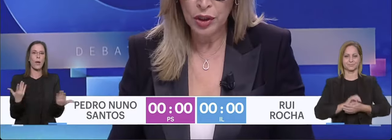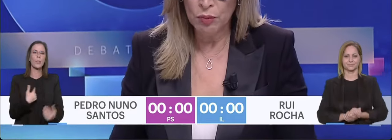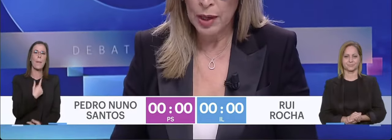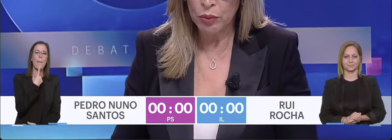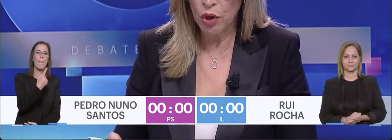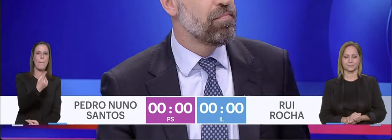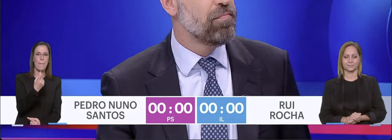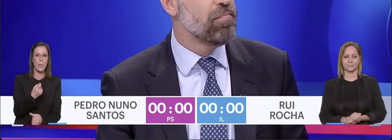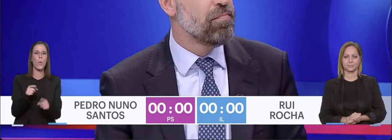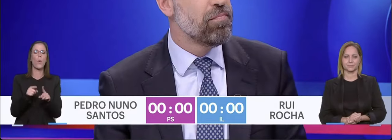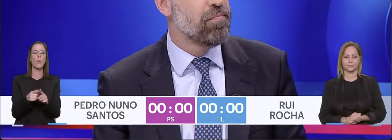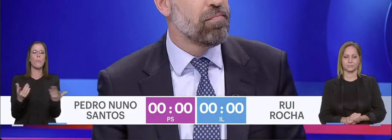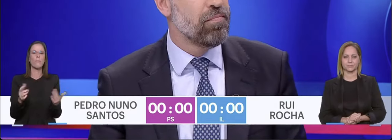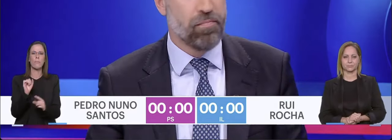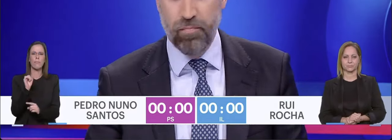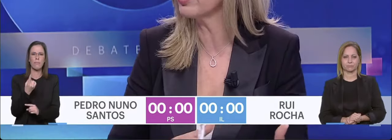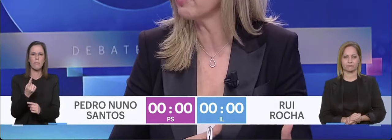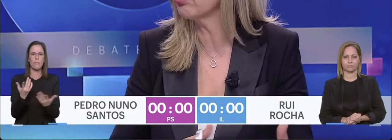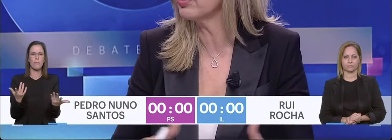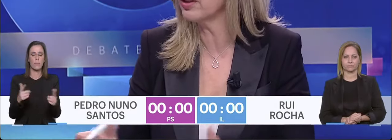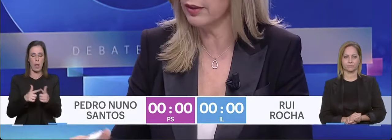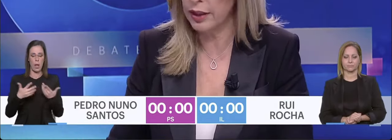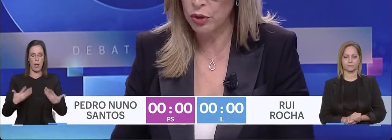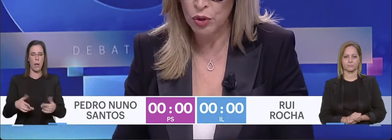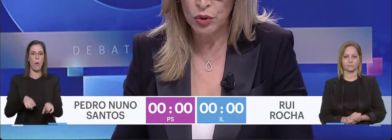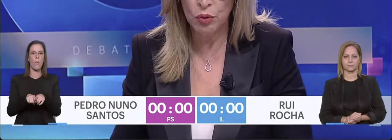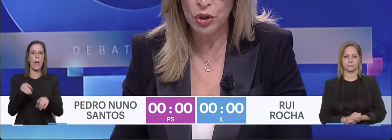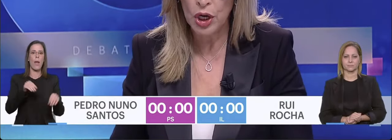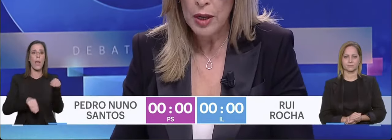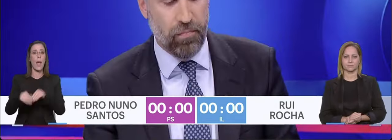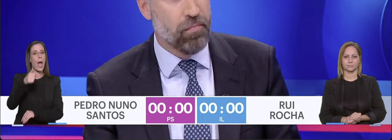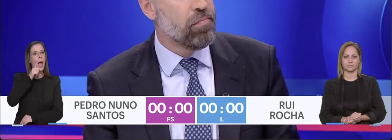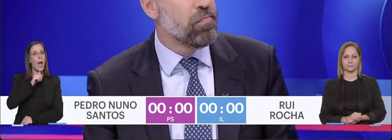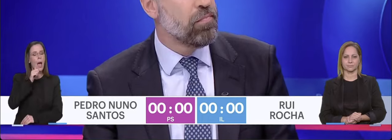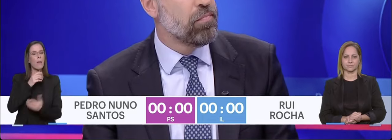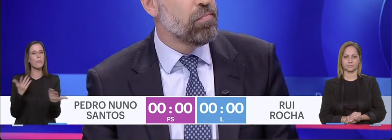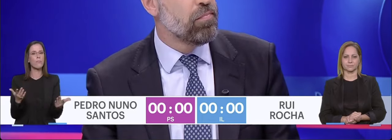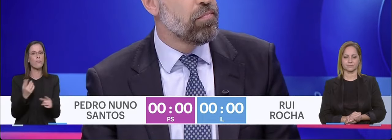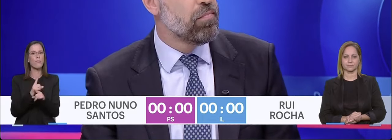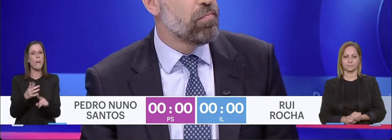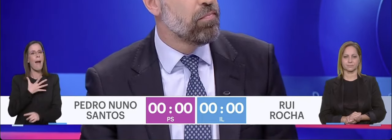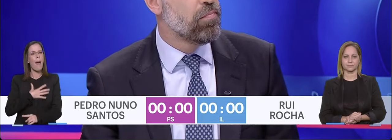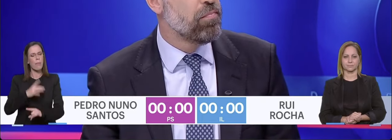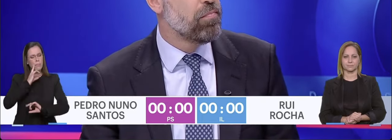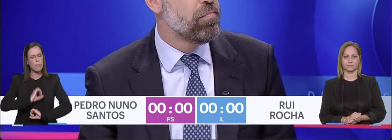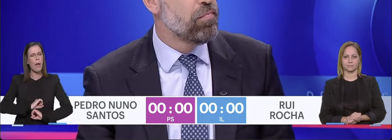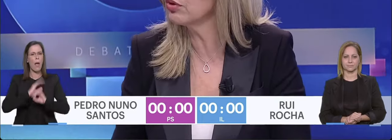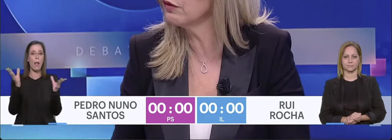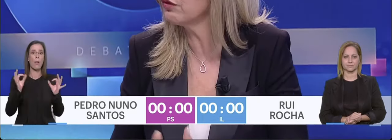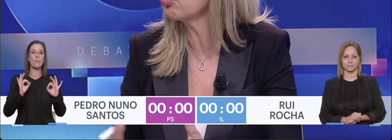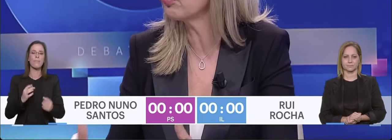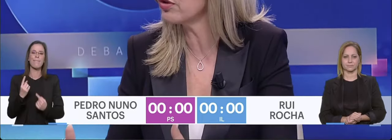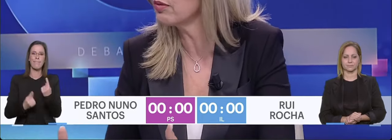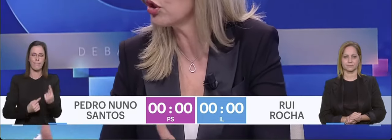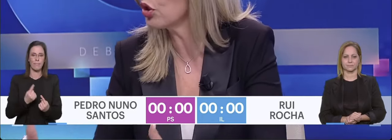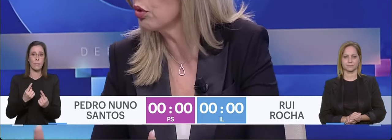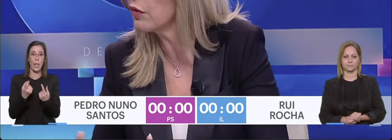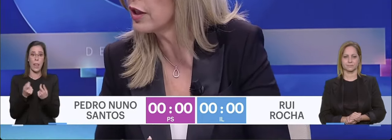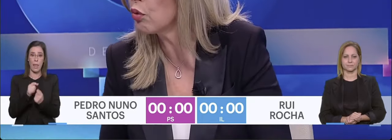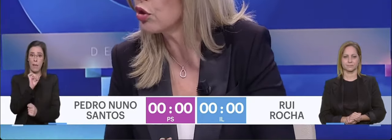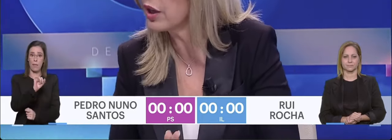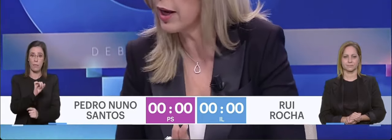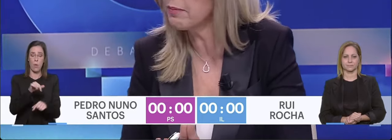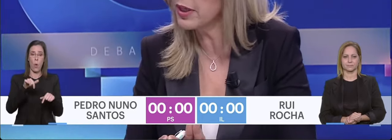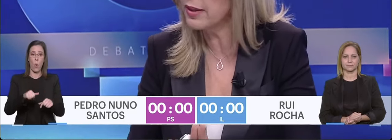Santos eu gostaria de começar por um tópico rápido marcado pela atualidade política das eleições nos Açores porque gostaria que esclarecesse publicamente algo que fontes próximas